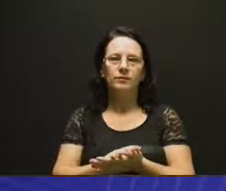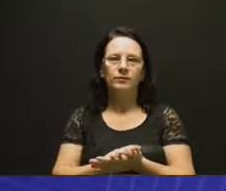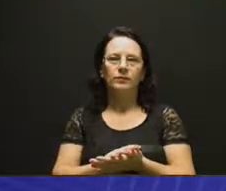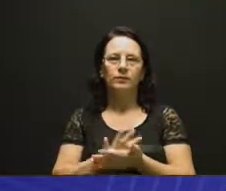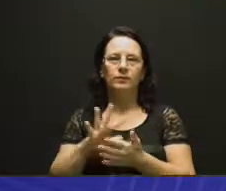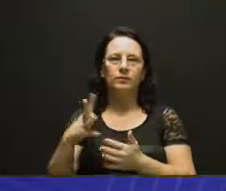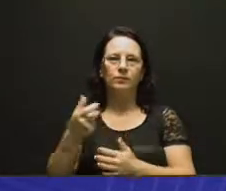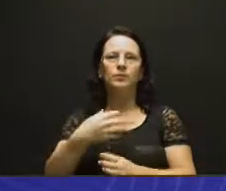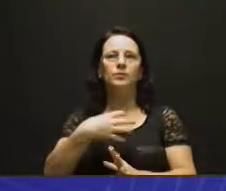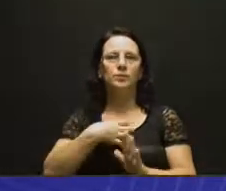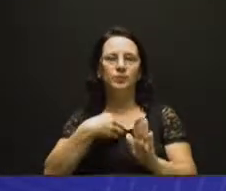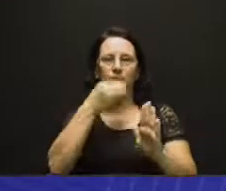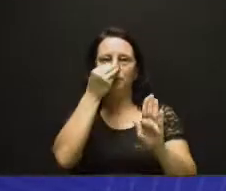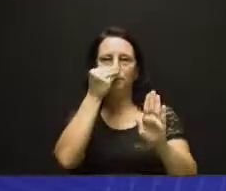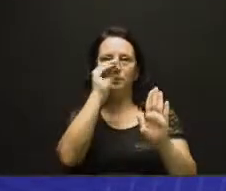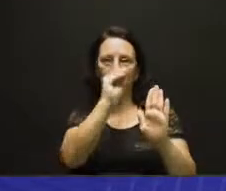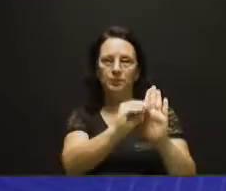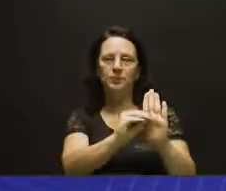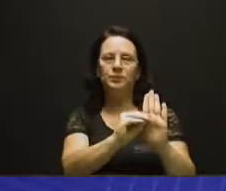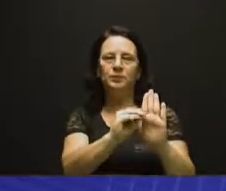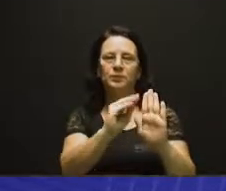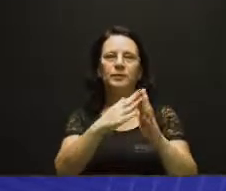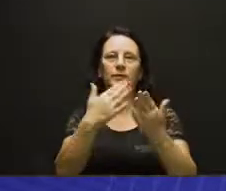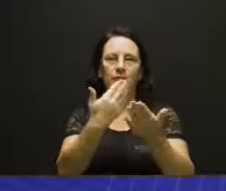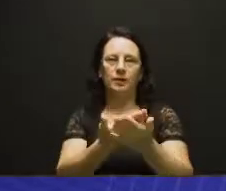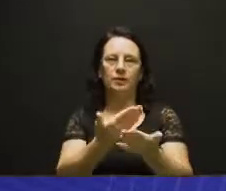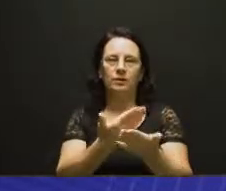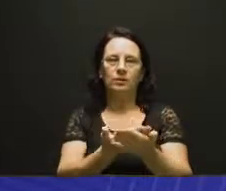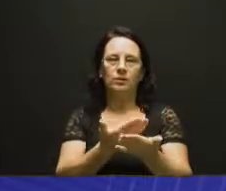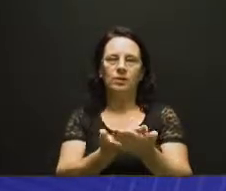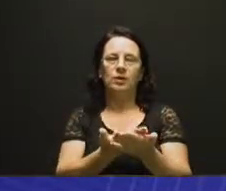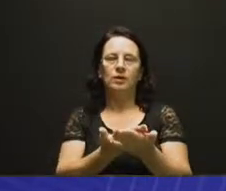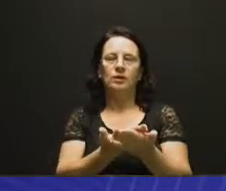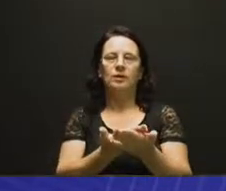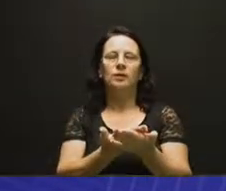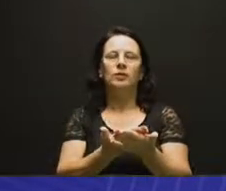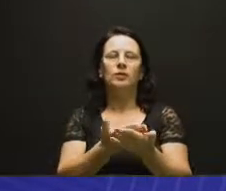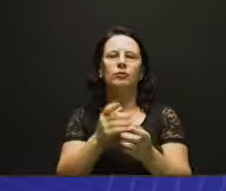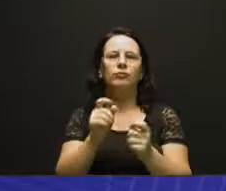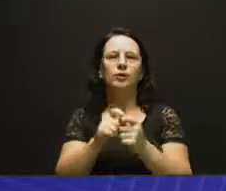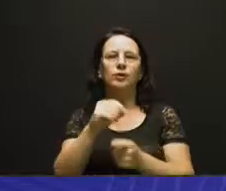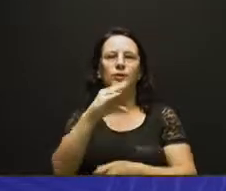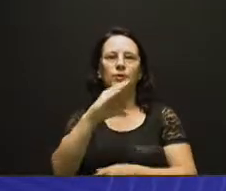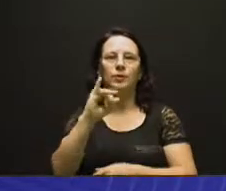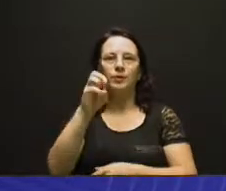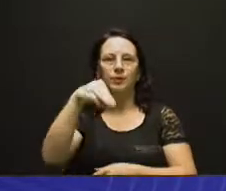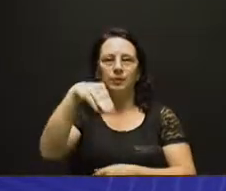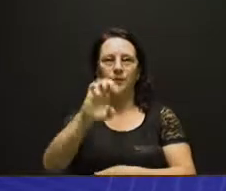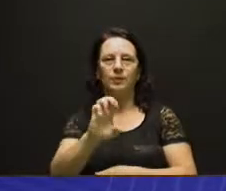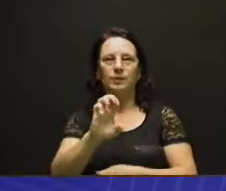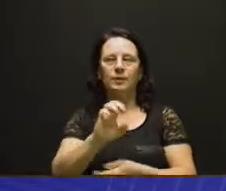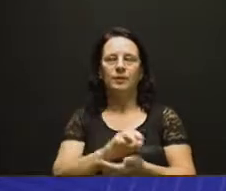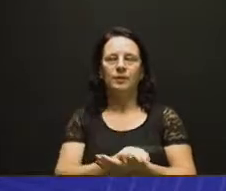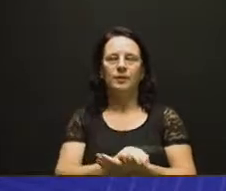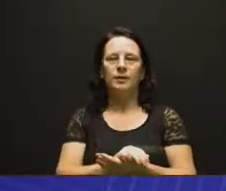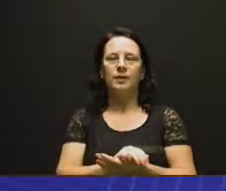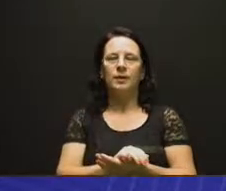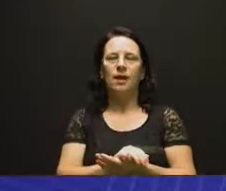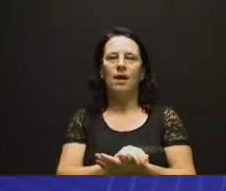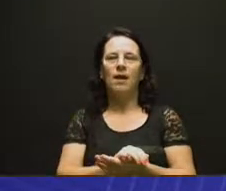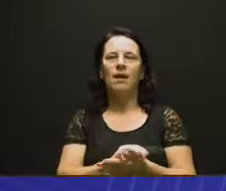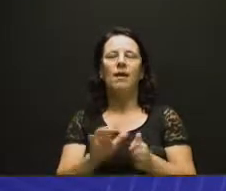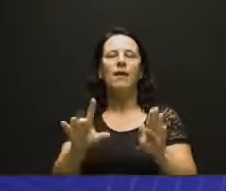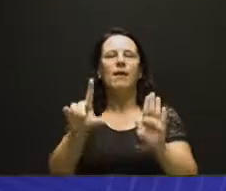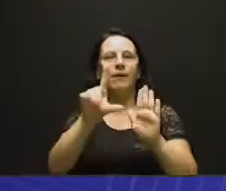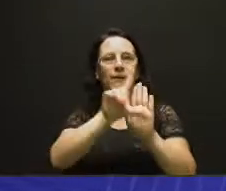discriminação dentro da escola por ação ou omissão é considerada crime é e aí vem a lei de